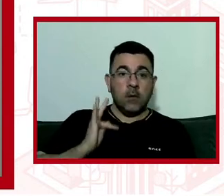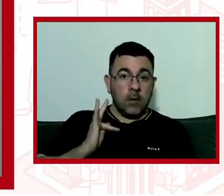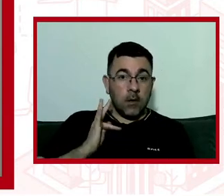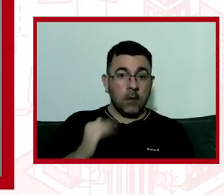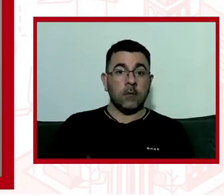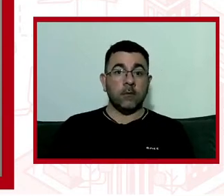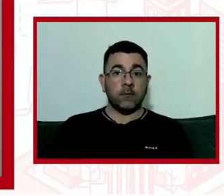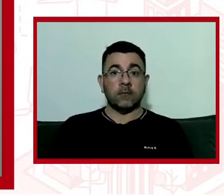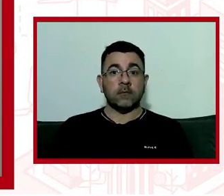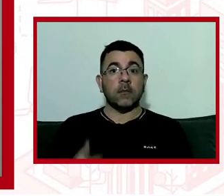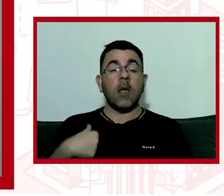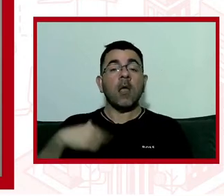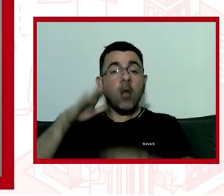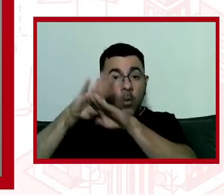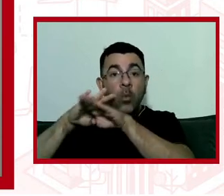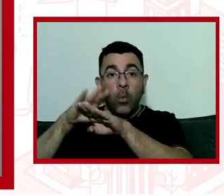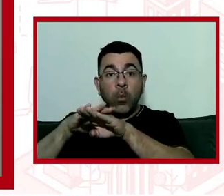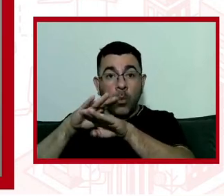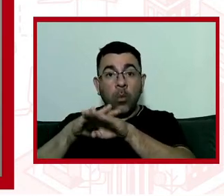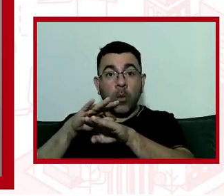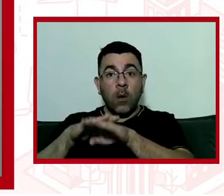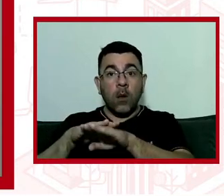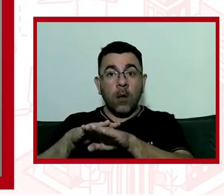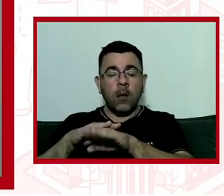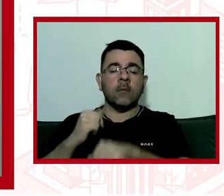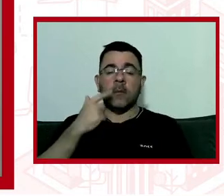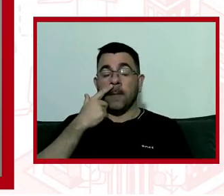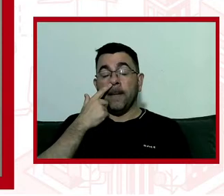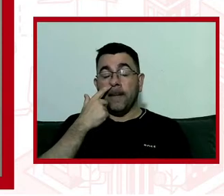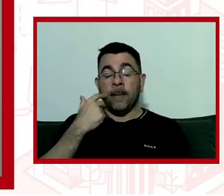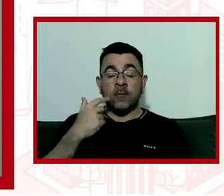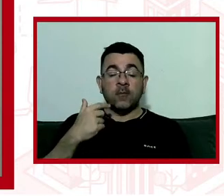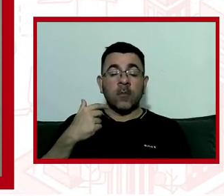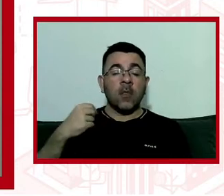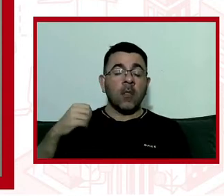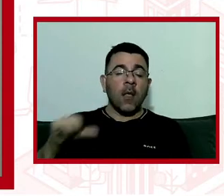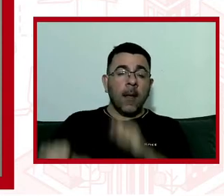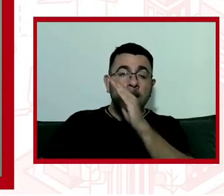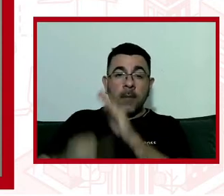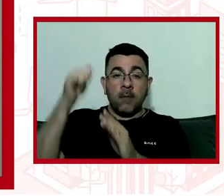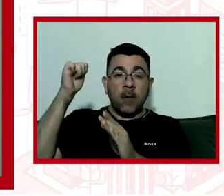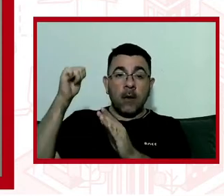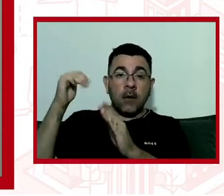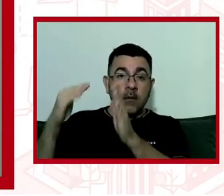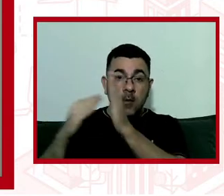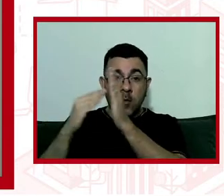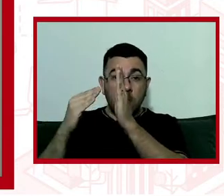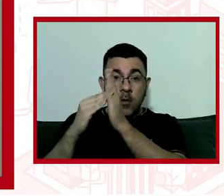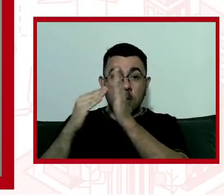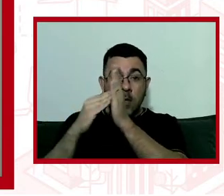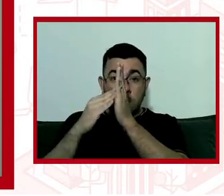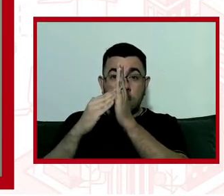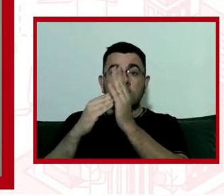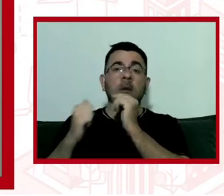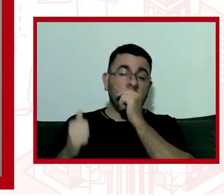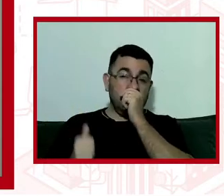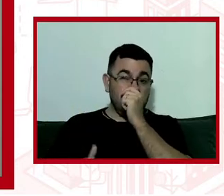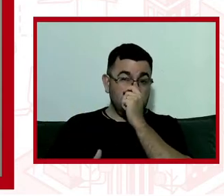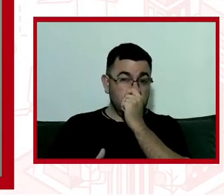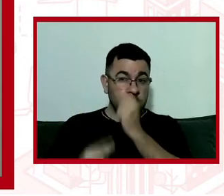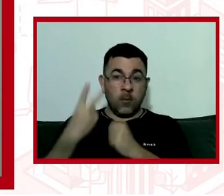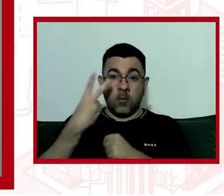fui um dos autores o Marco Foi aprovado nós fomos a primeira capital do Brasil a regulamentar e nós já lançamos dois